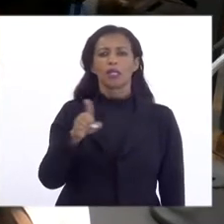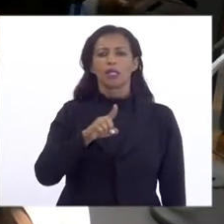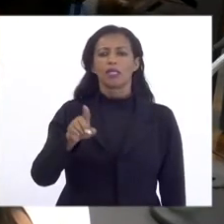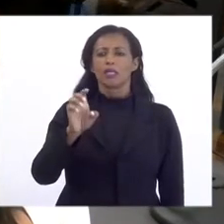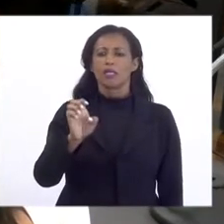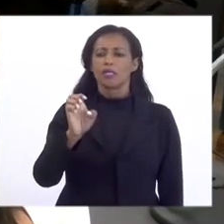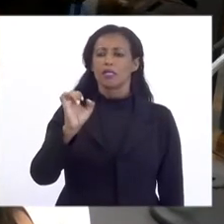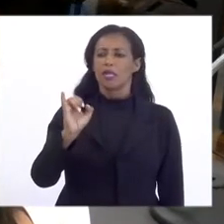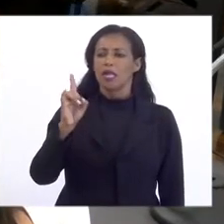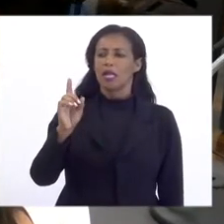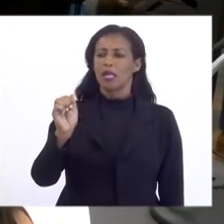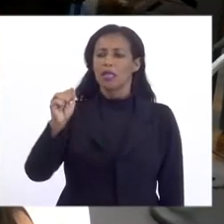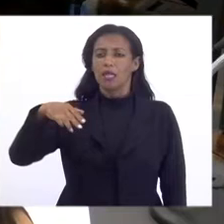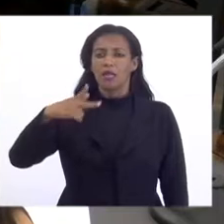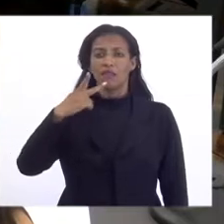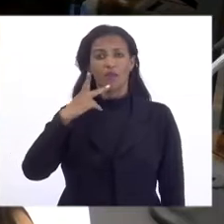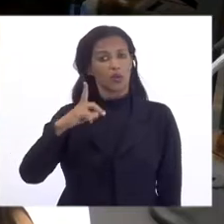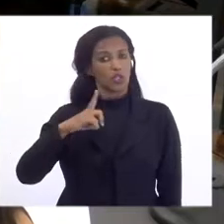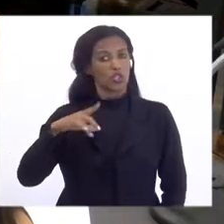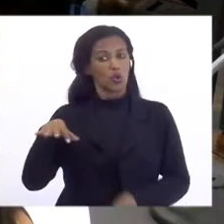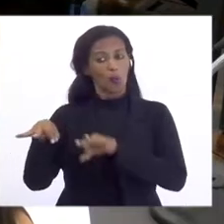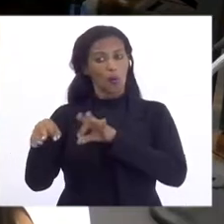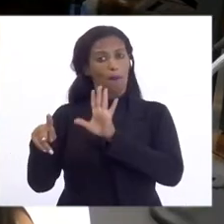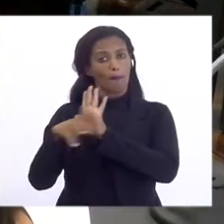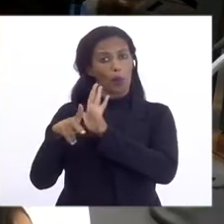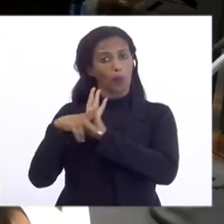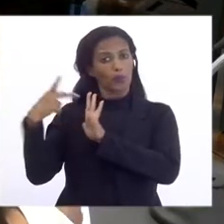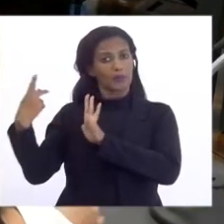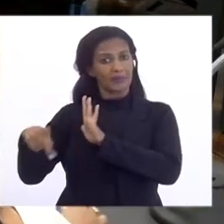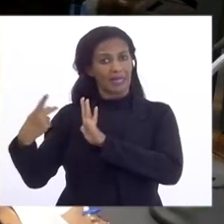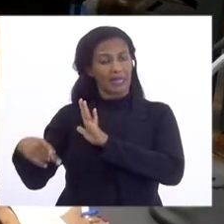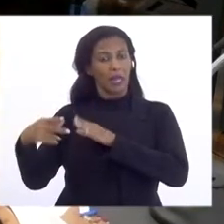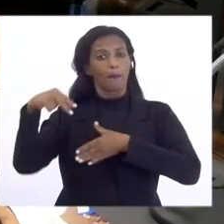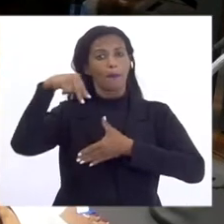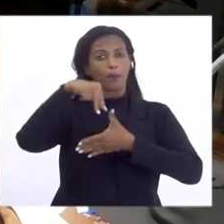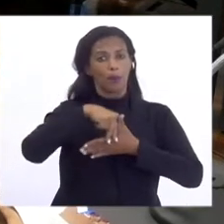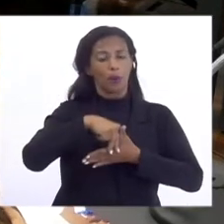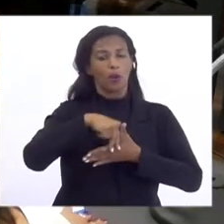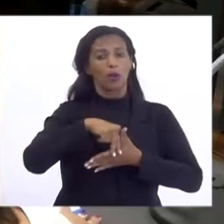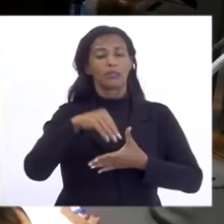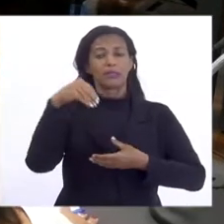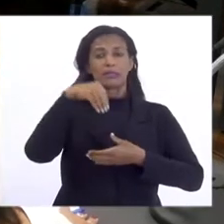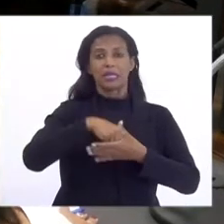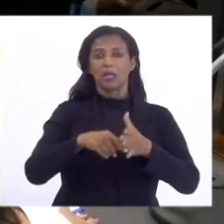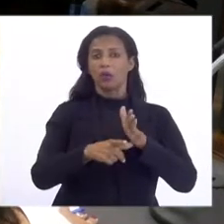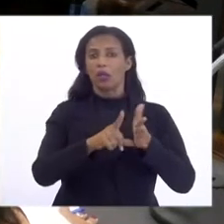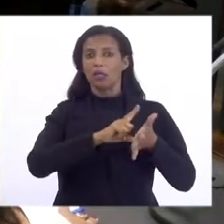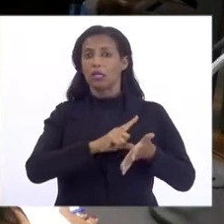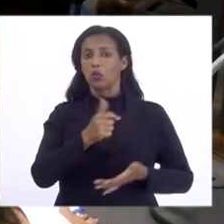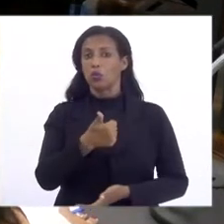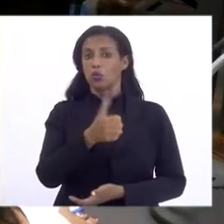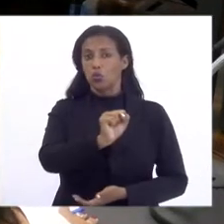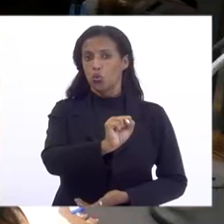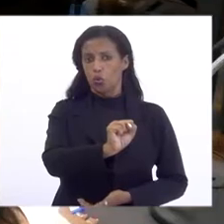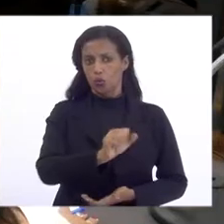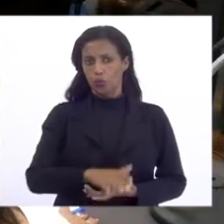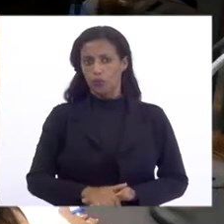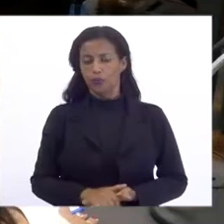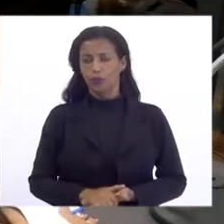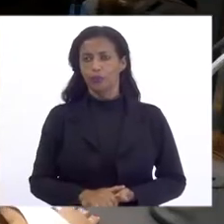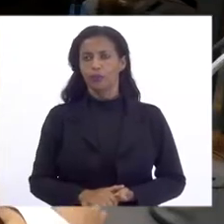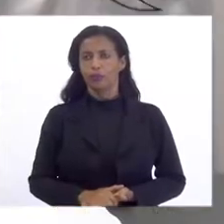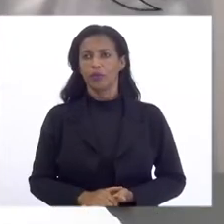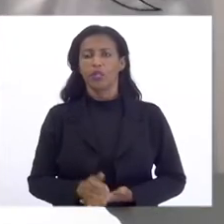havia um projeto dela, de autoria dela, protocolado na legislatura anterior, em 18, e